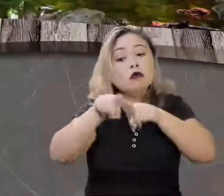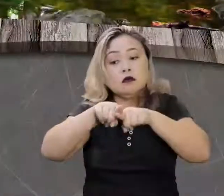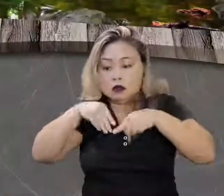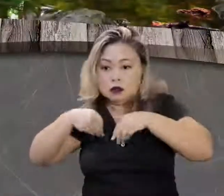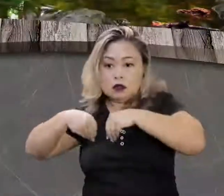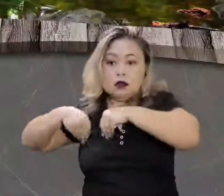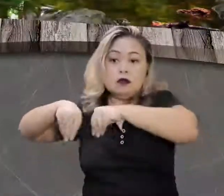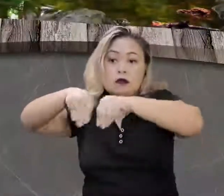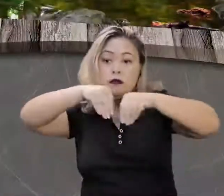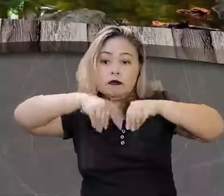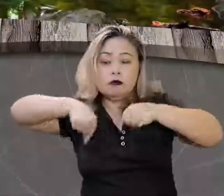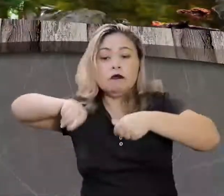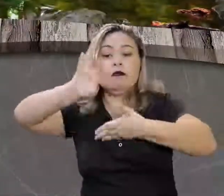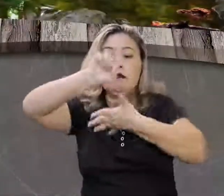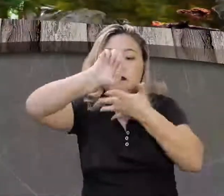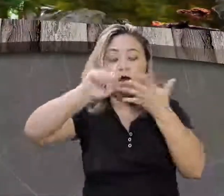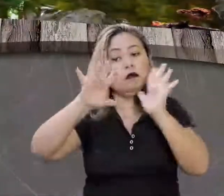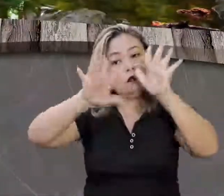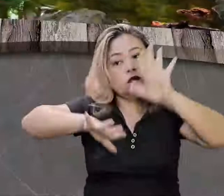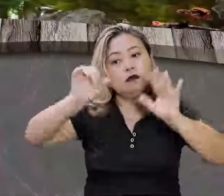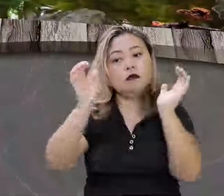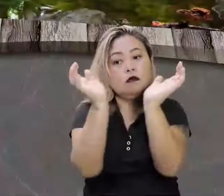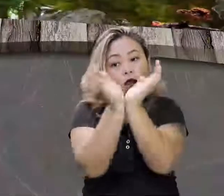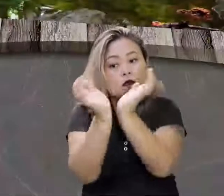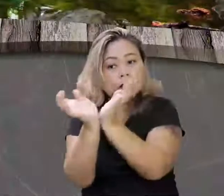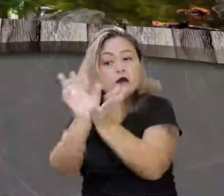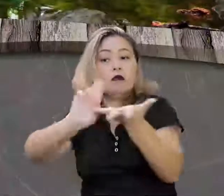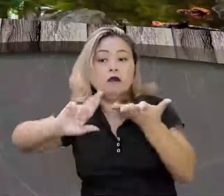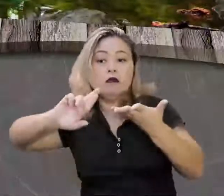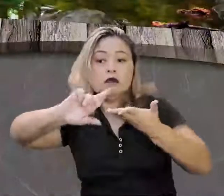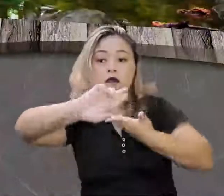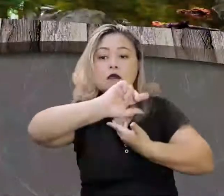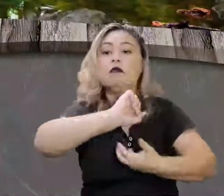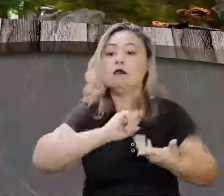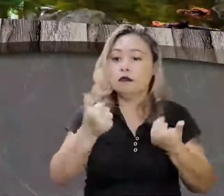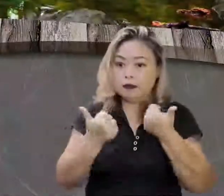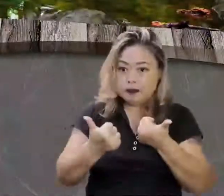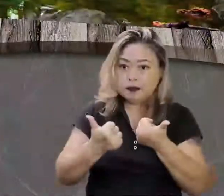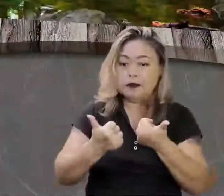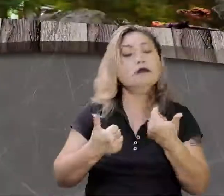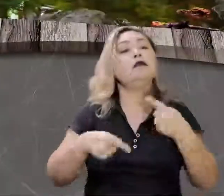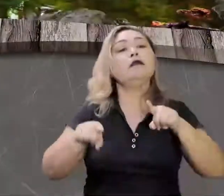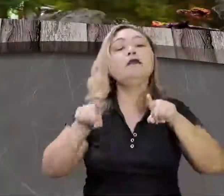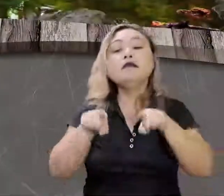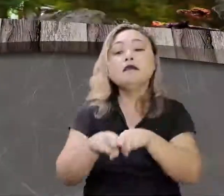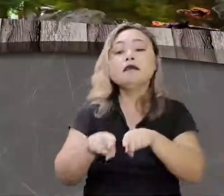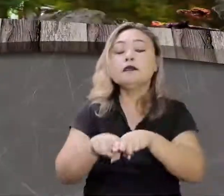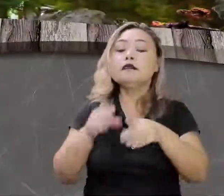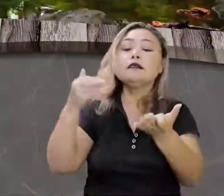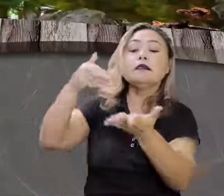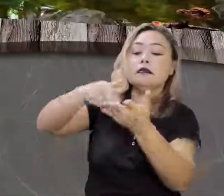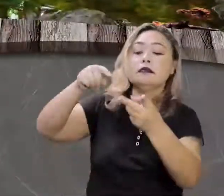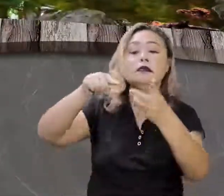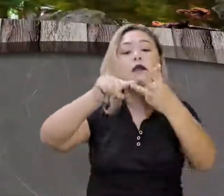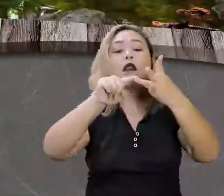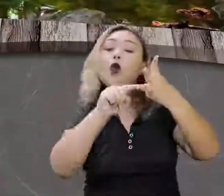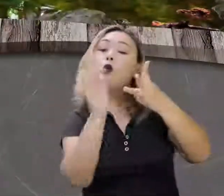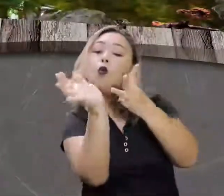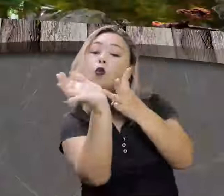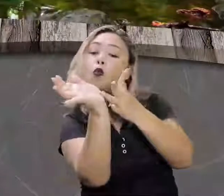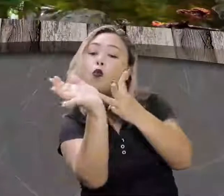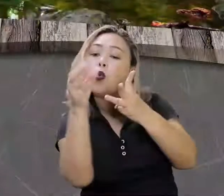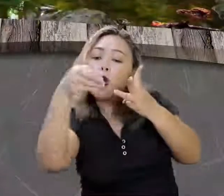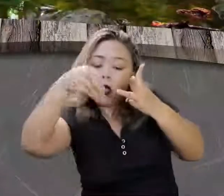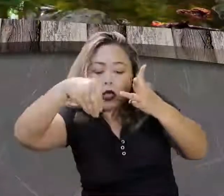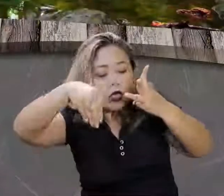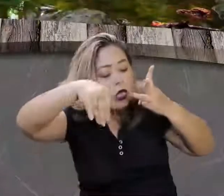no ambiente terrestre. A gente vai mostrar algumas cadeias para você diferenciar isso aí, tá bom? E aí, por último, nós temos os